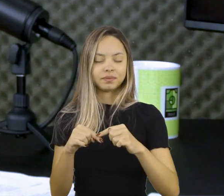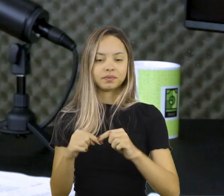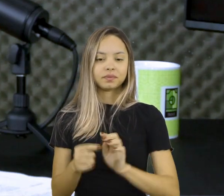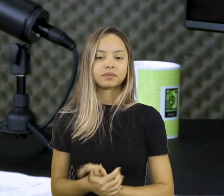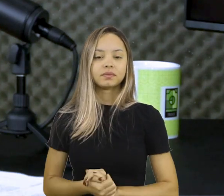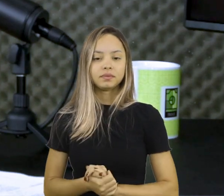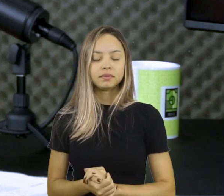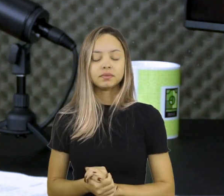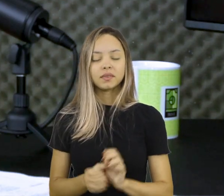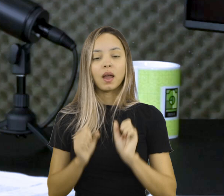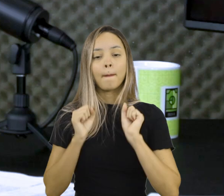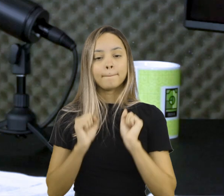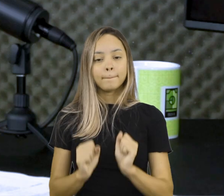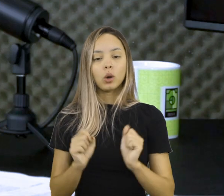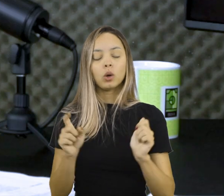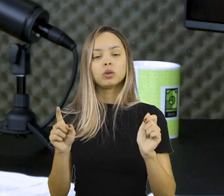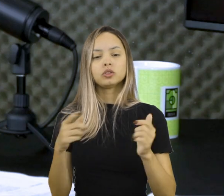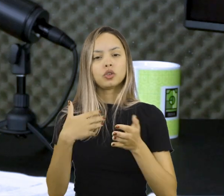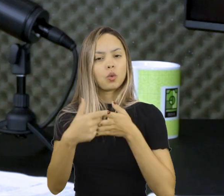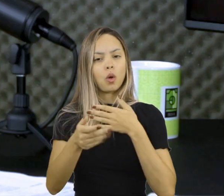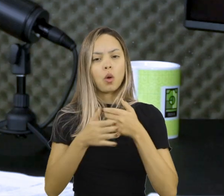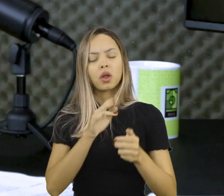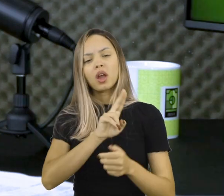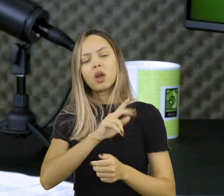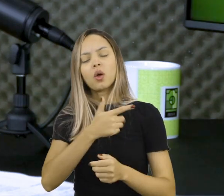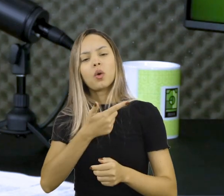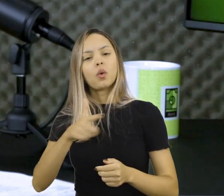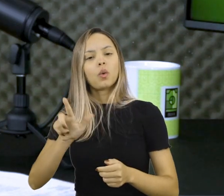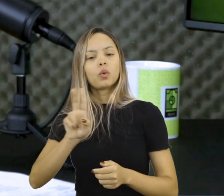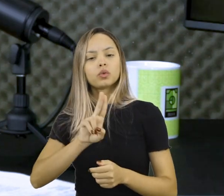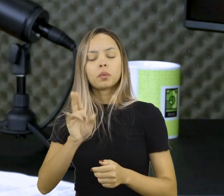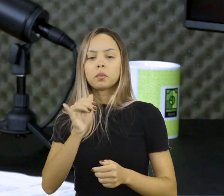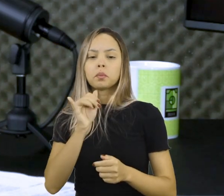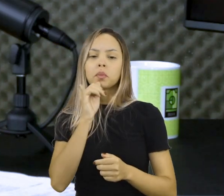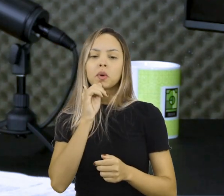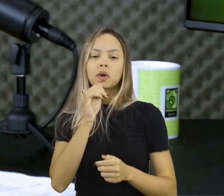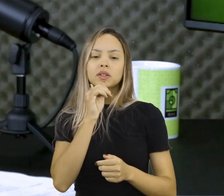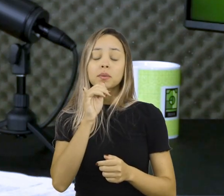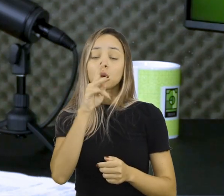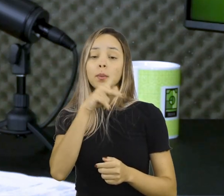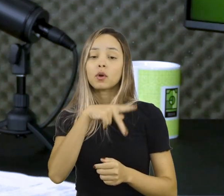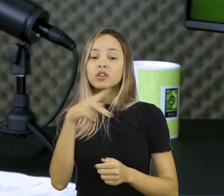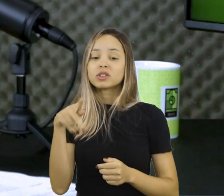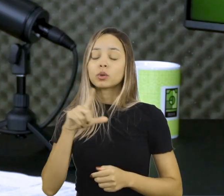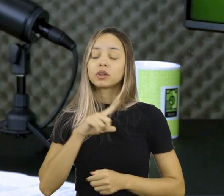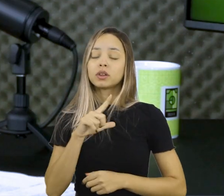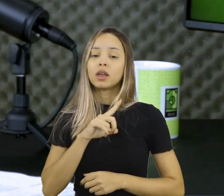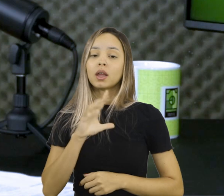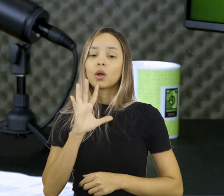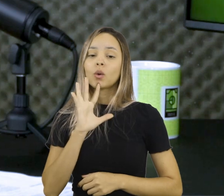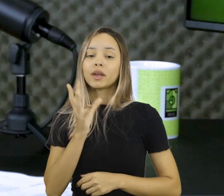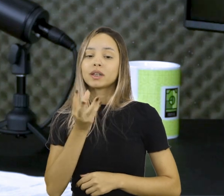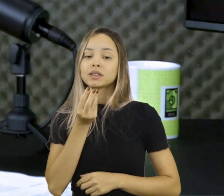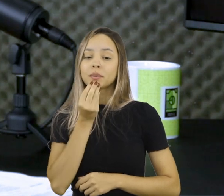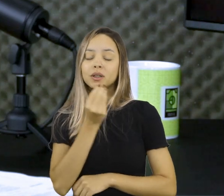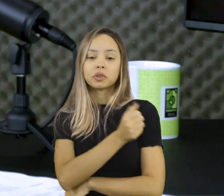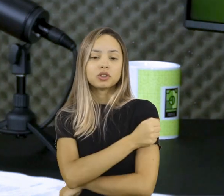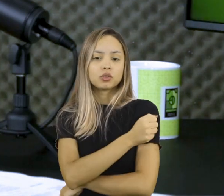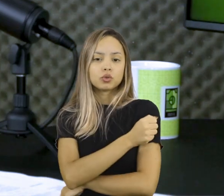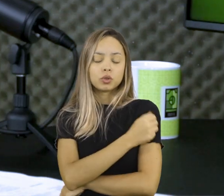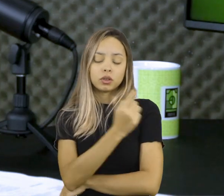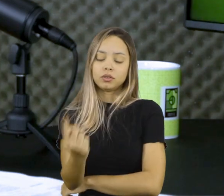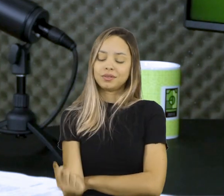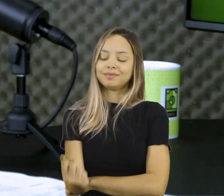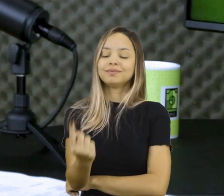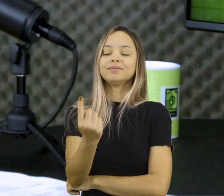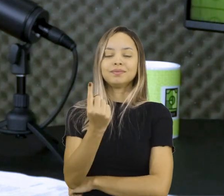pode ser pode ser qualquer um outro nome é é o professor ter conhecimento desse estudante que vem para ele que